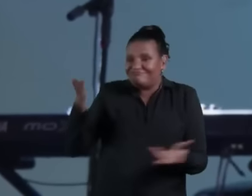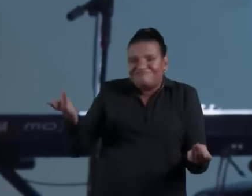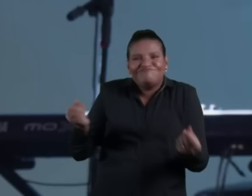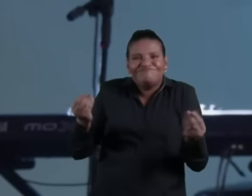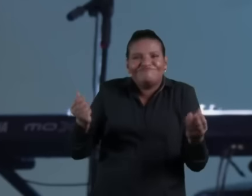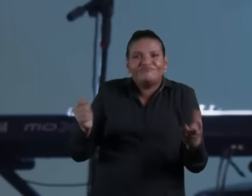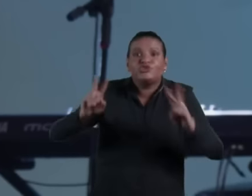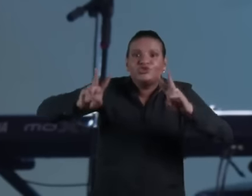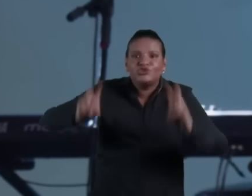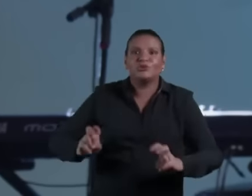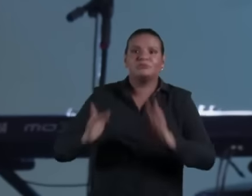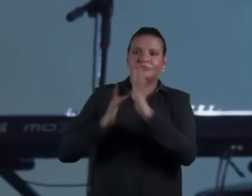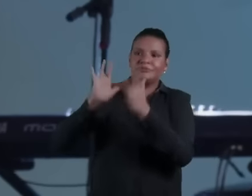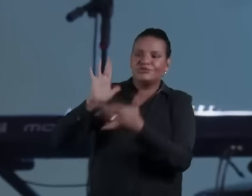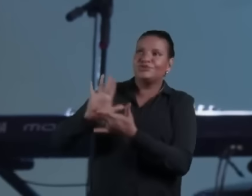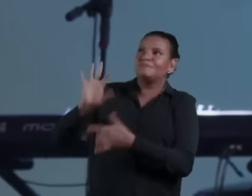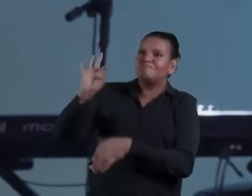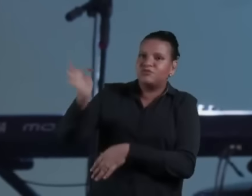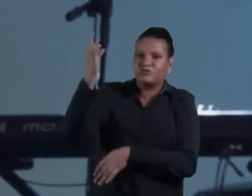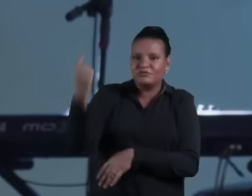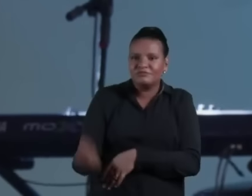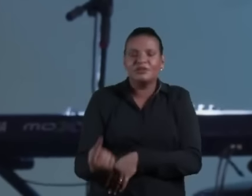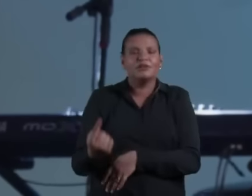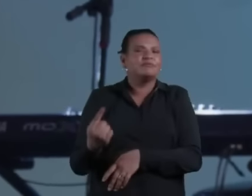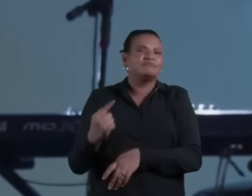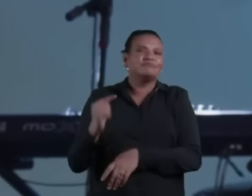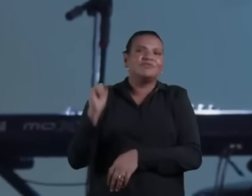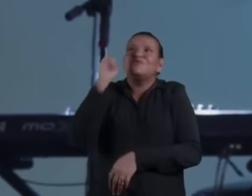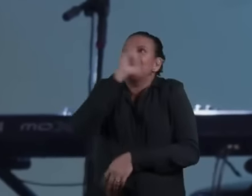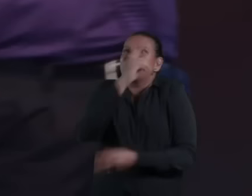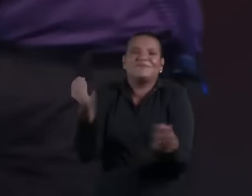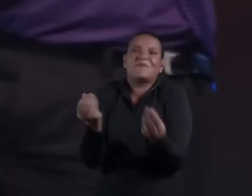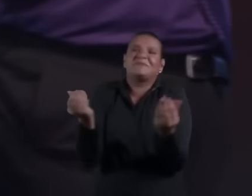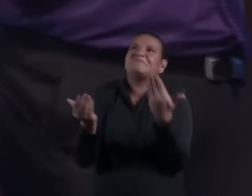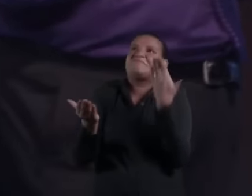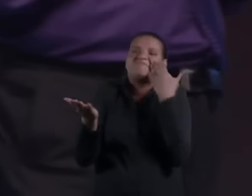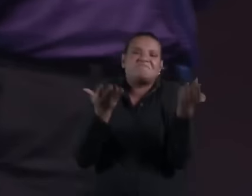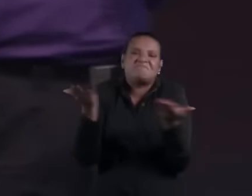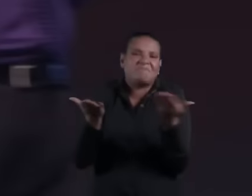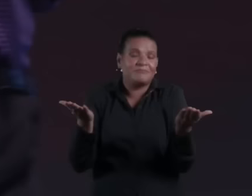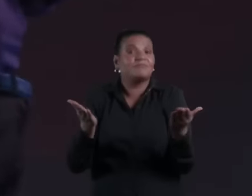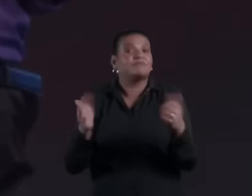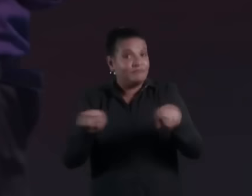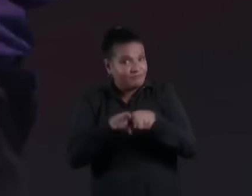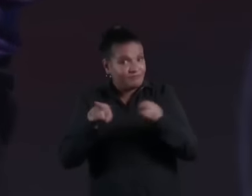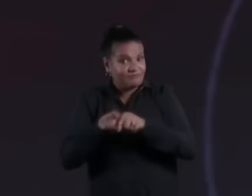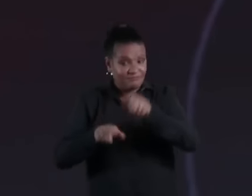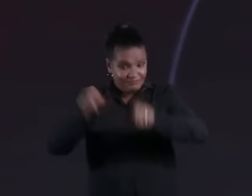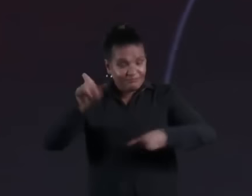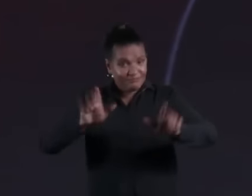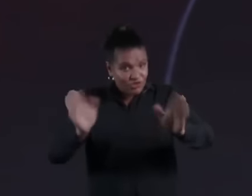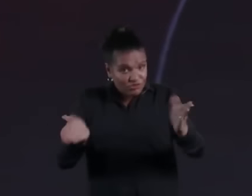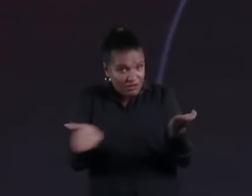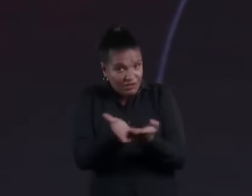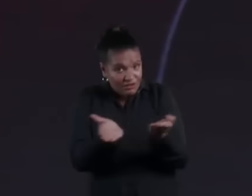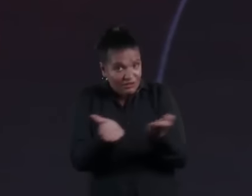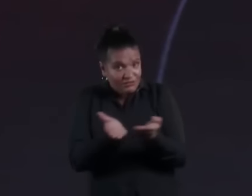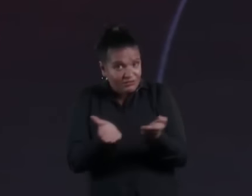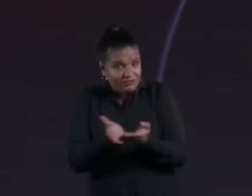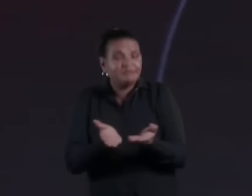até entre os crentes você percebe quando como existem pessoas que são